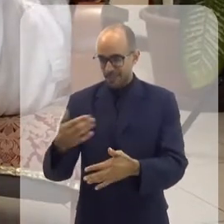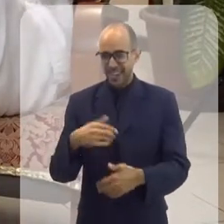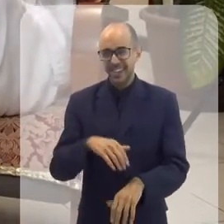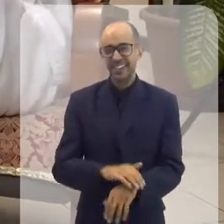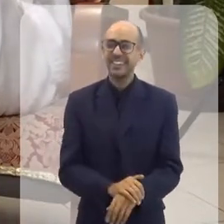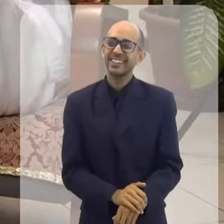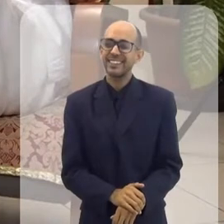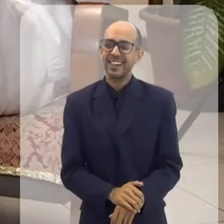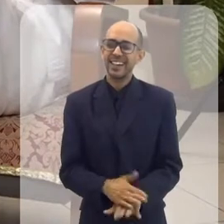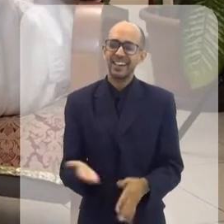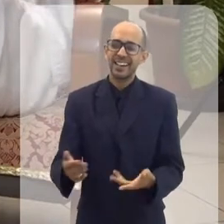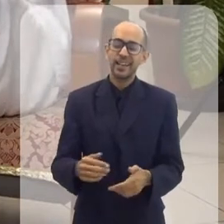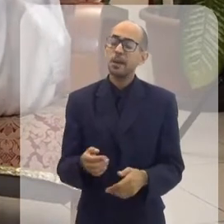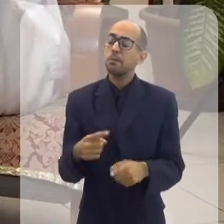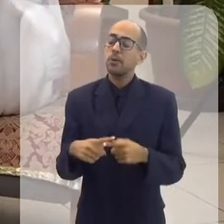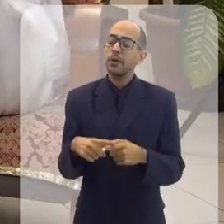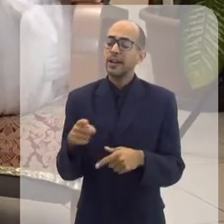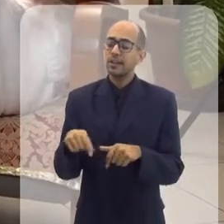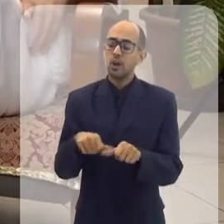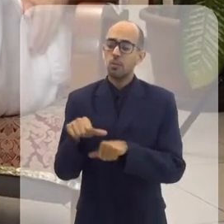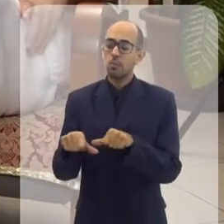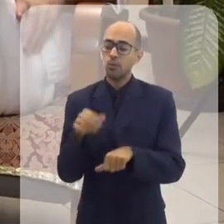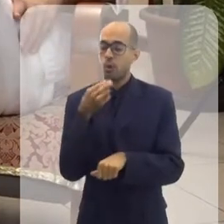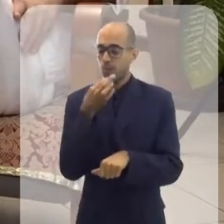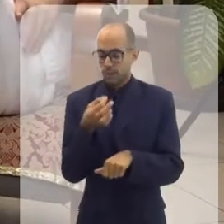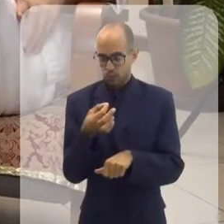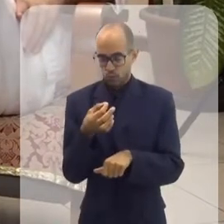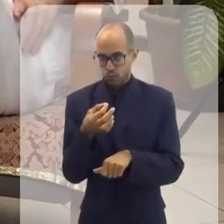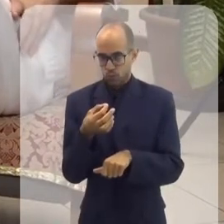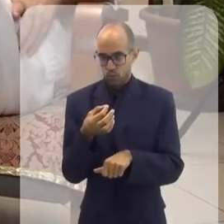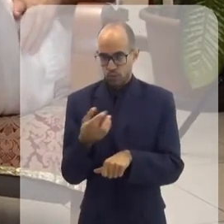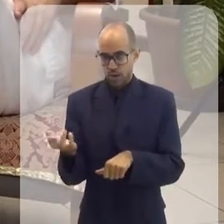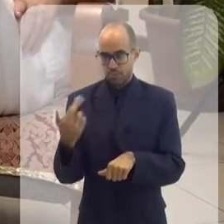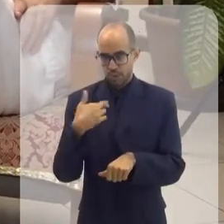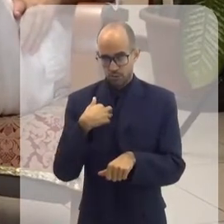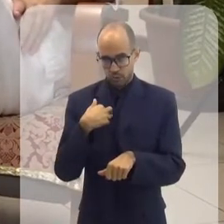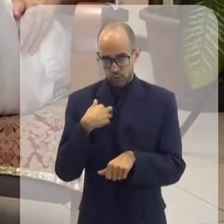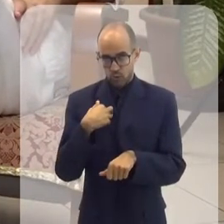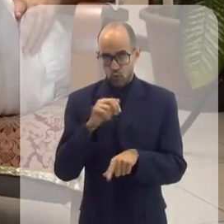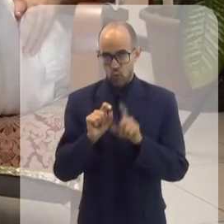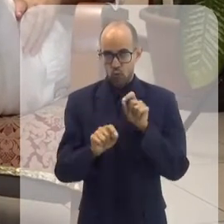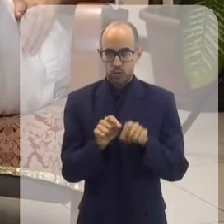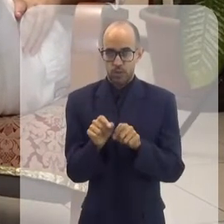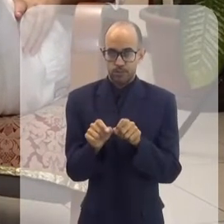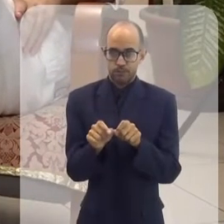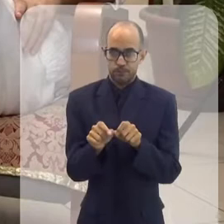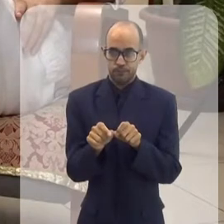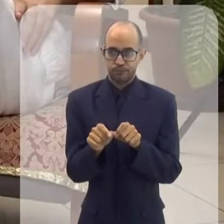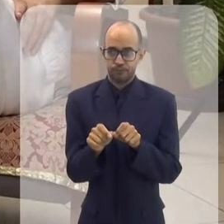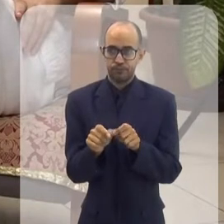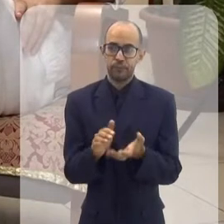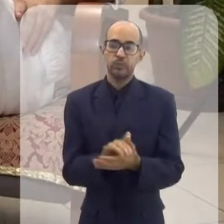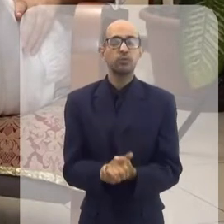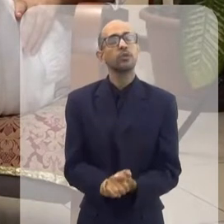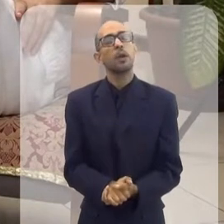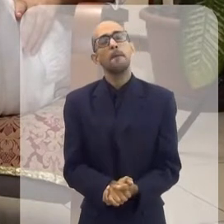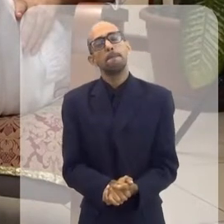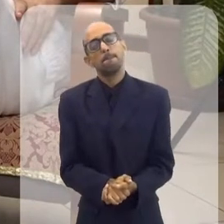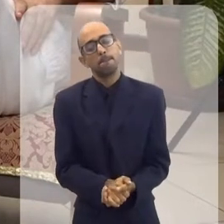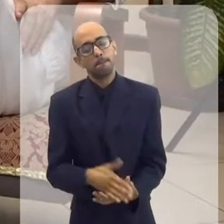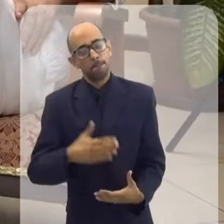hora já mudou de opinião e que tava na que seu filho eu entendi que